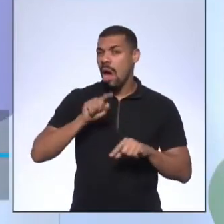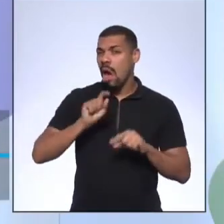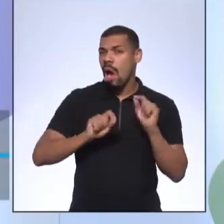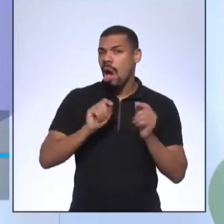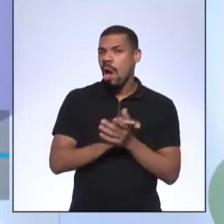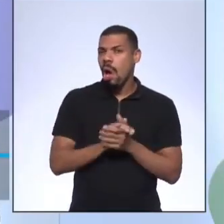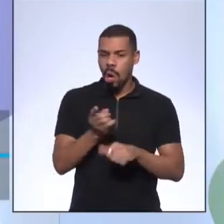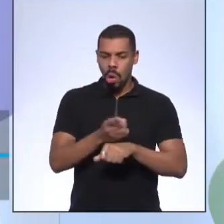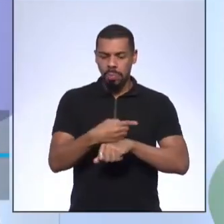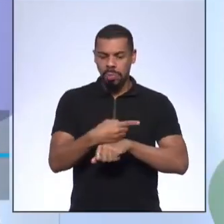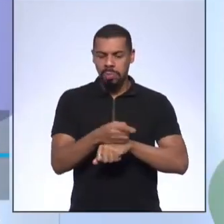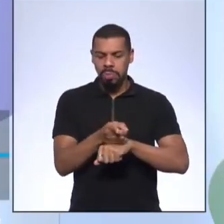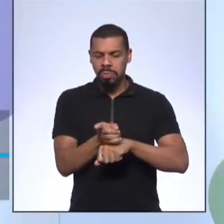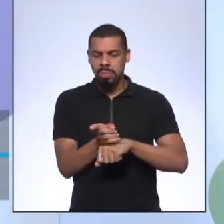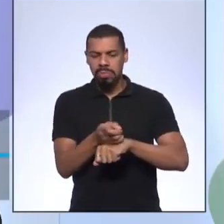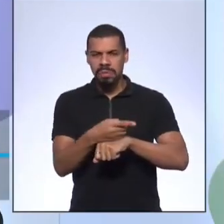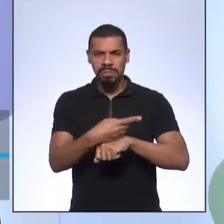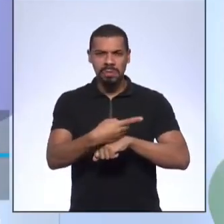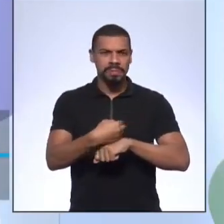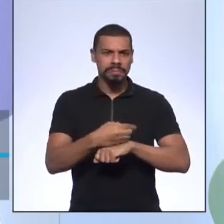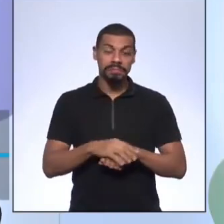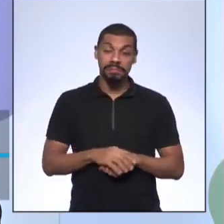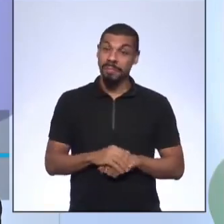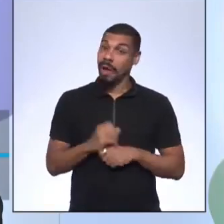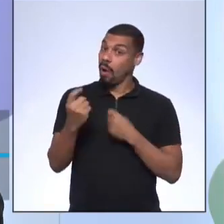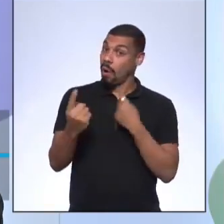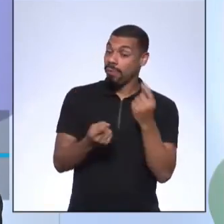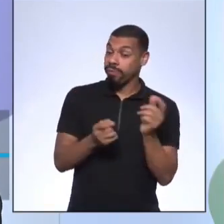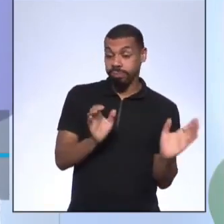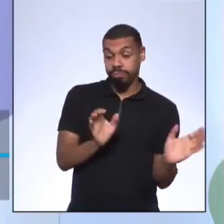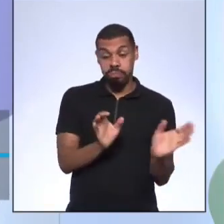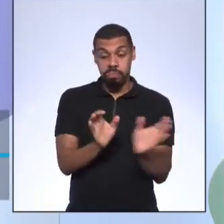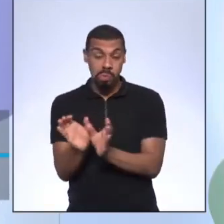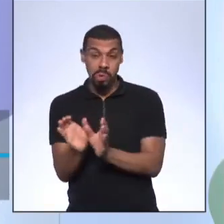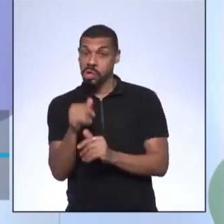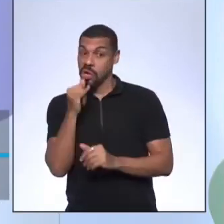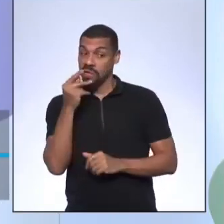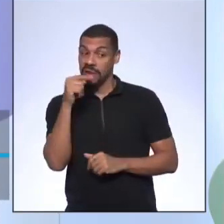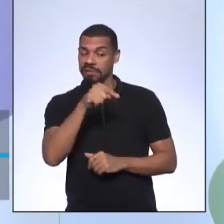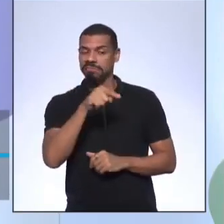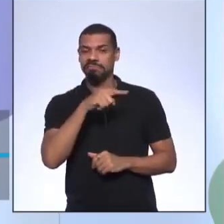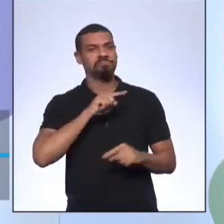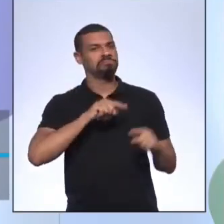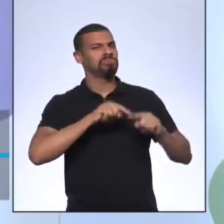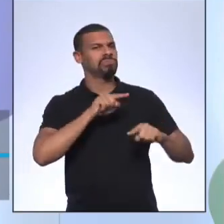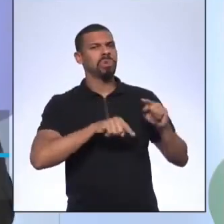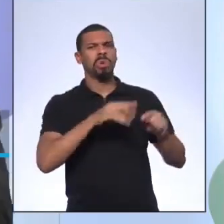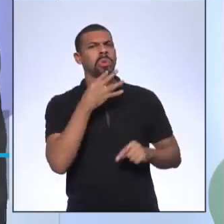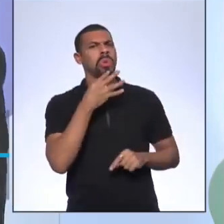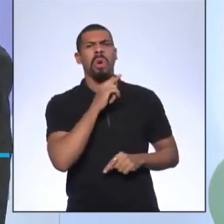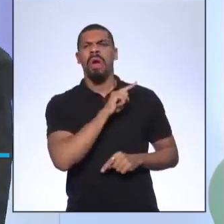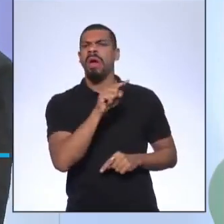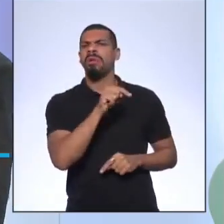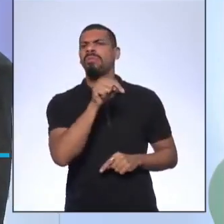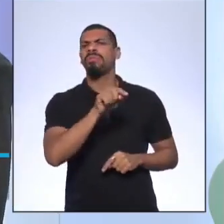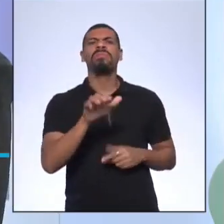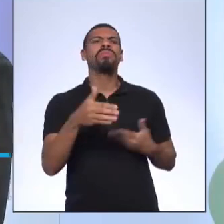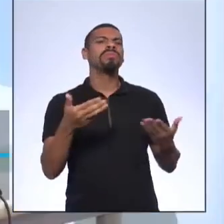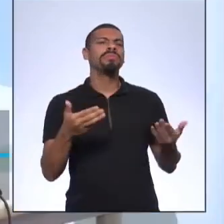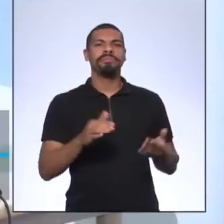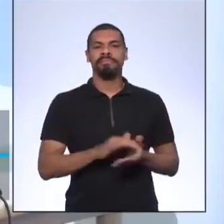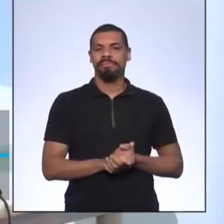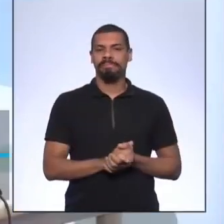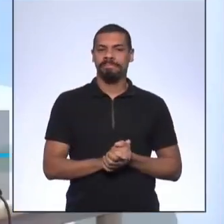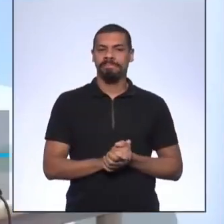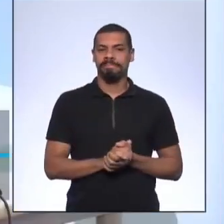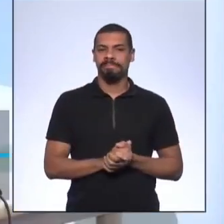a bússola. Mas outros estudantes estão afirmando que não conhecem esse instrumento. Pois